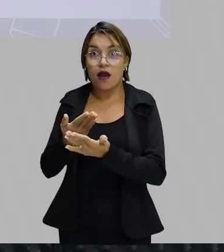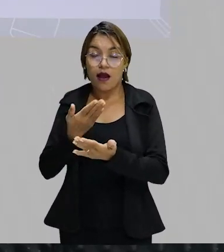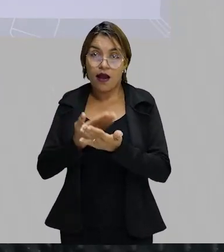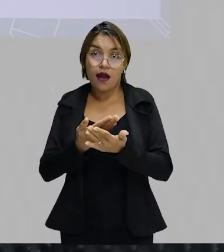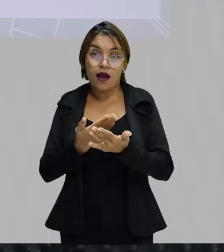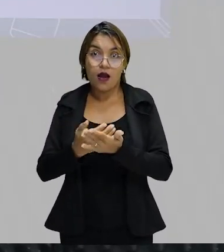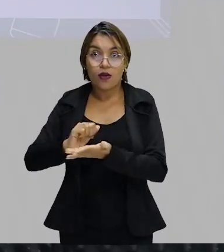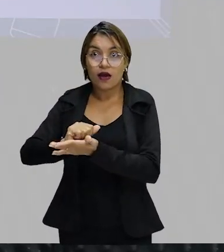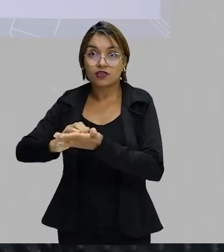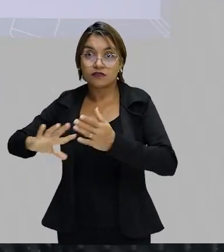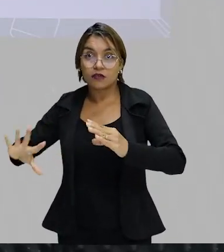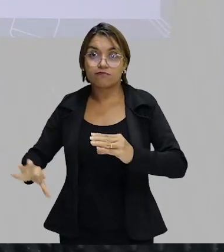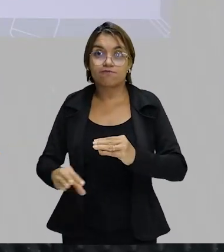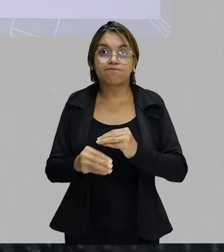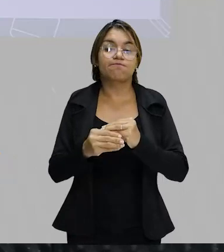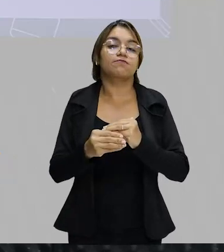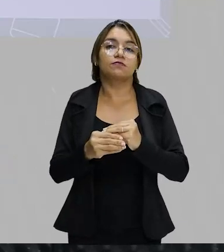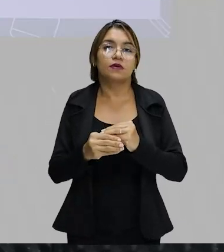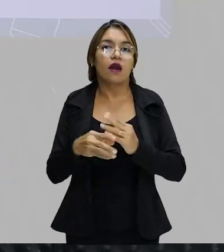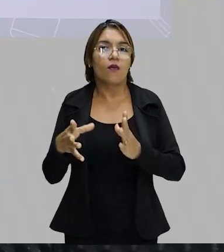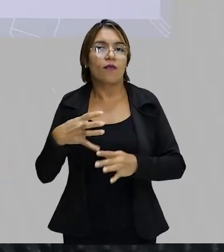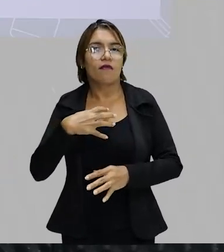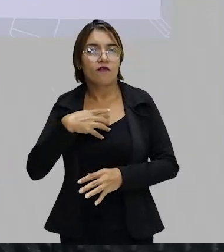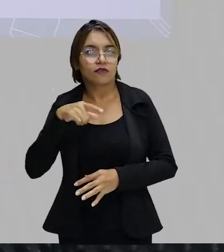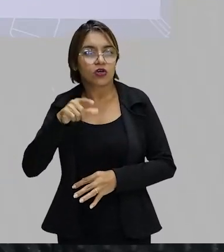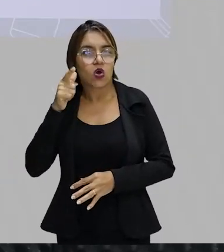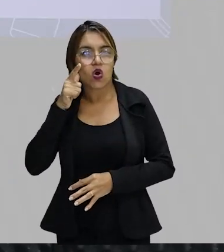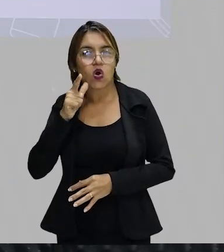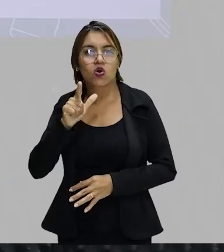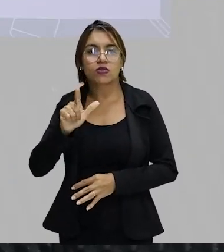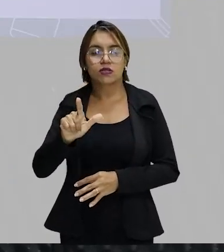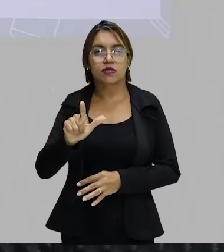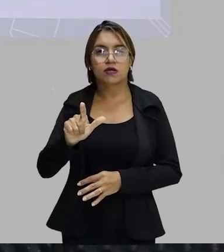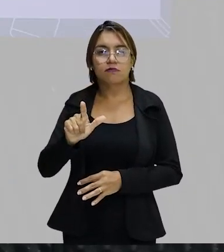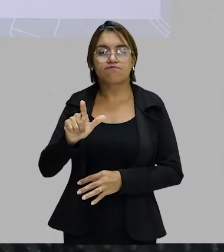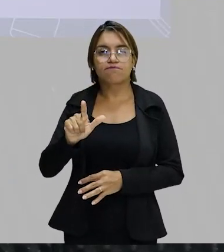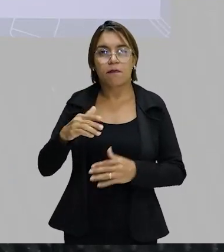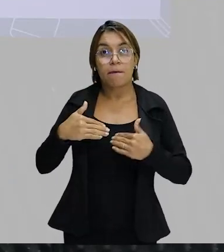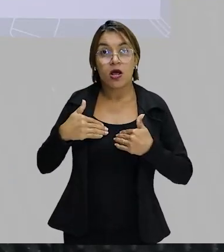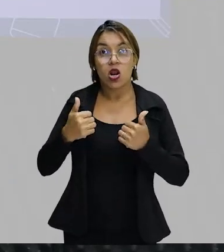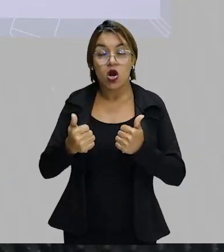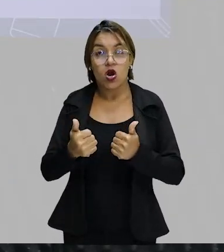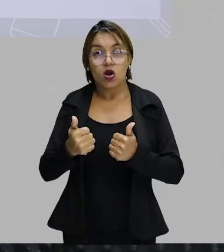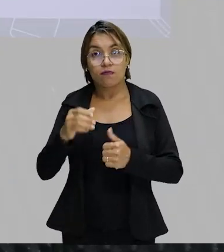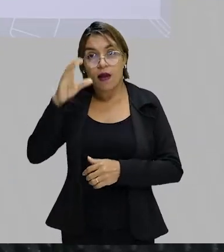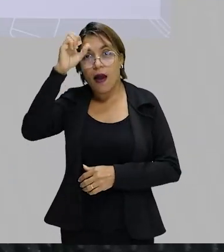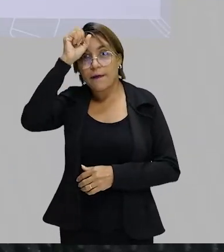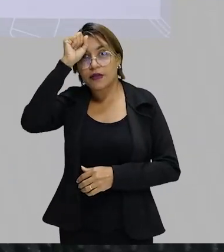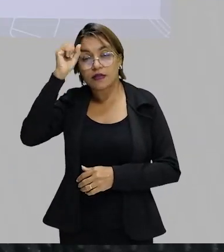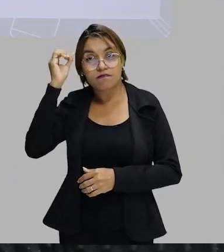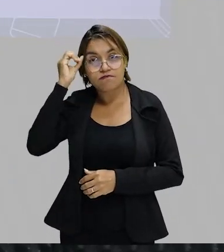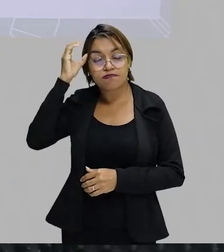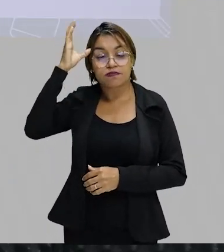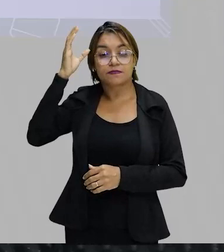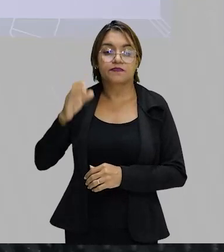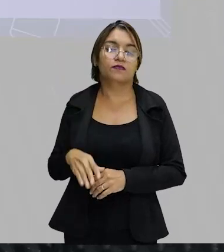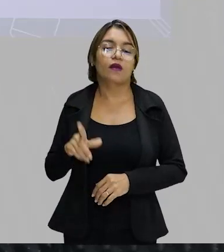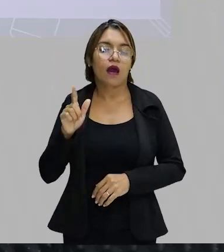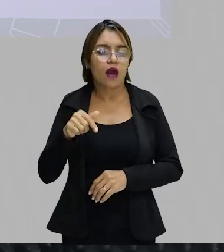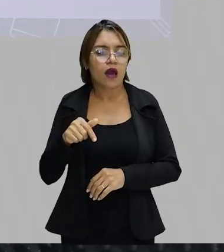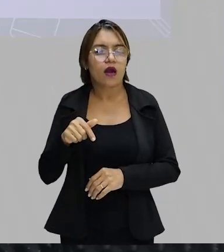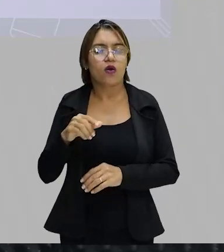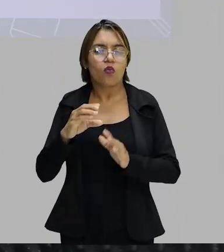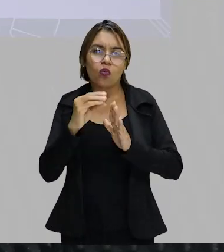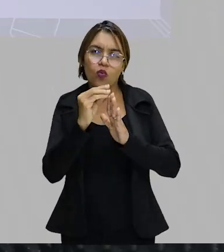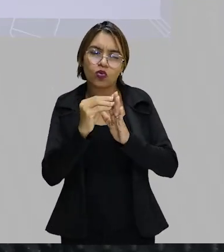é uma forma de você conseguir melhorar a apreensão sobre este conteúdo, tá? Que é um conteúdo